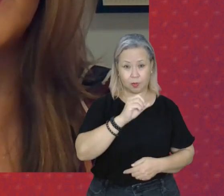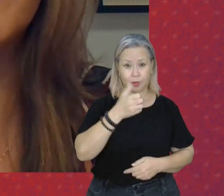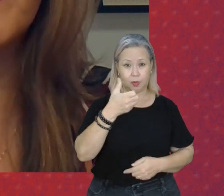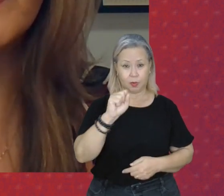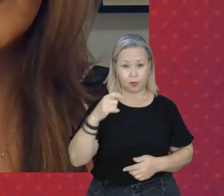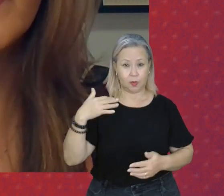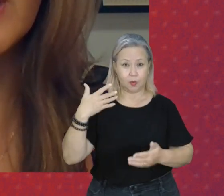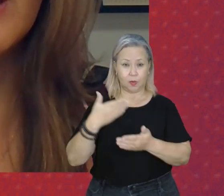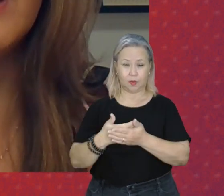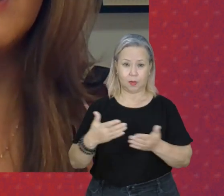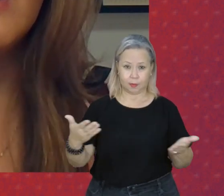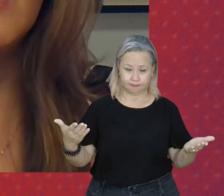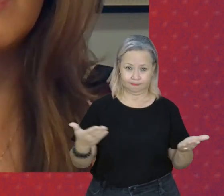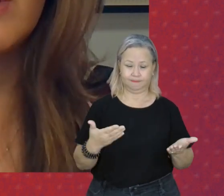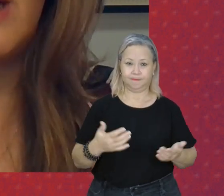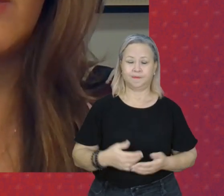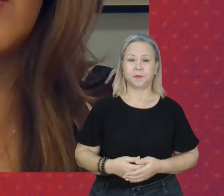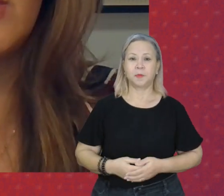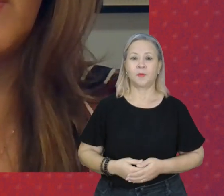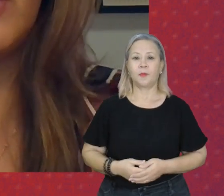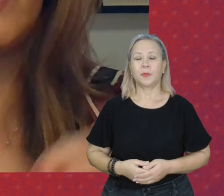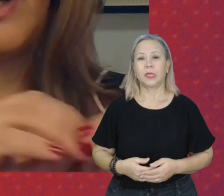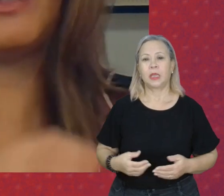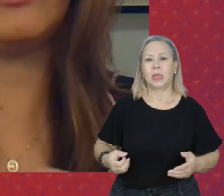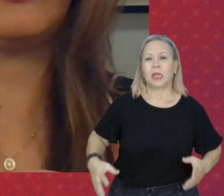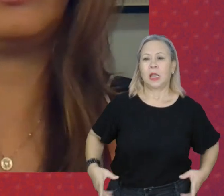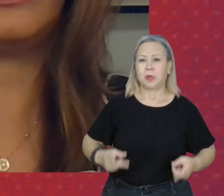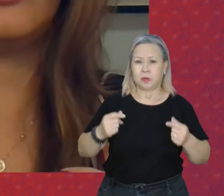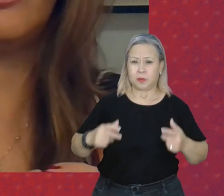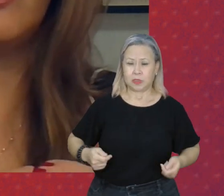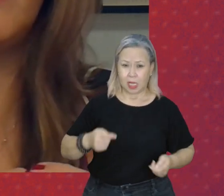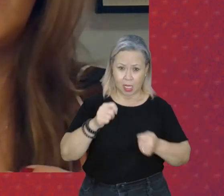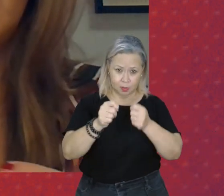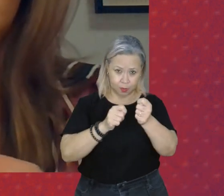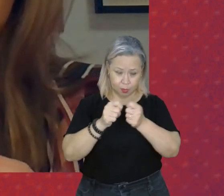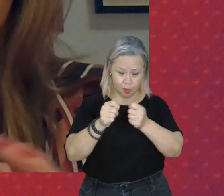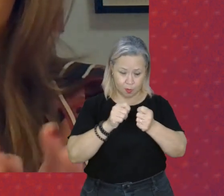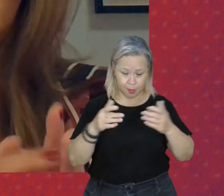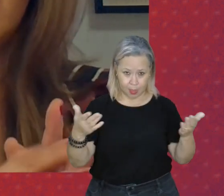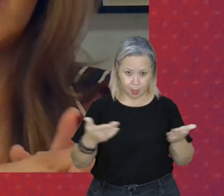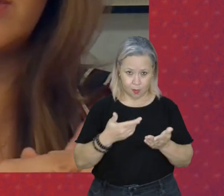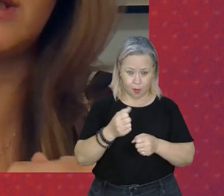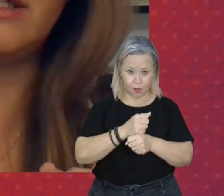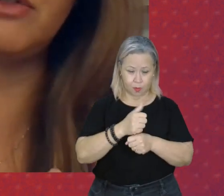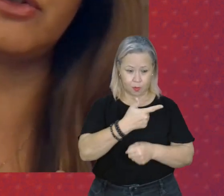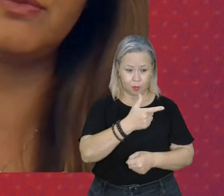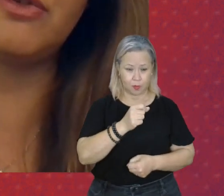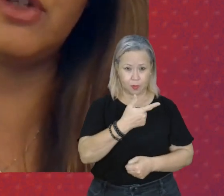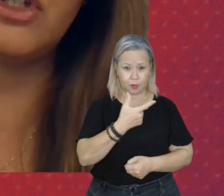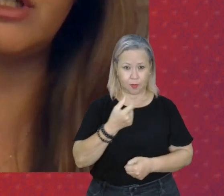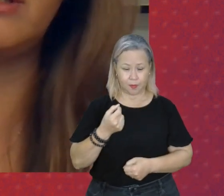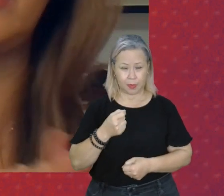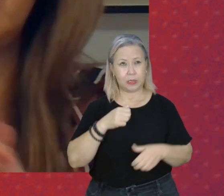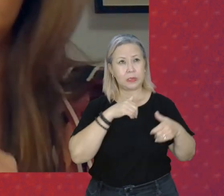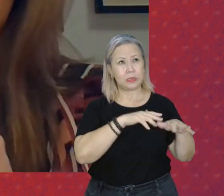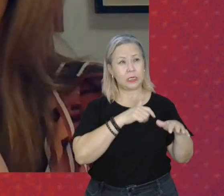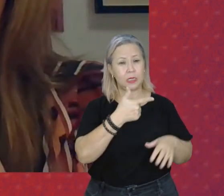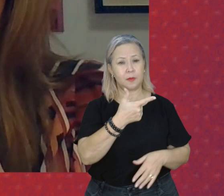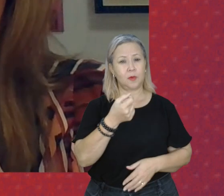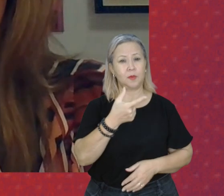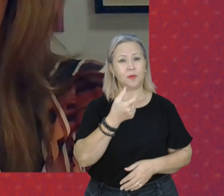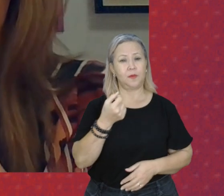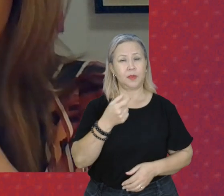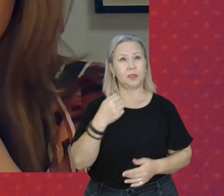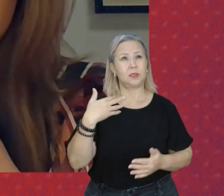Eles trouxeram os dados, fizeram um monitoramento agora de 2020, desde setembro de 2020 até outubro